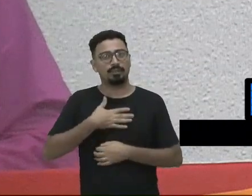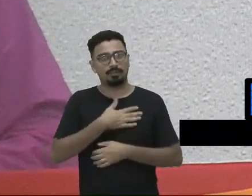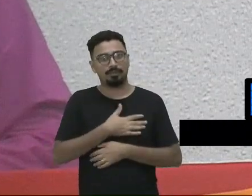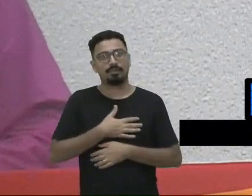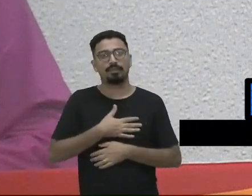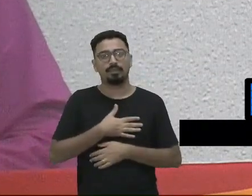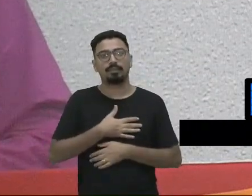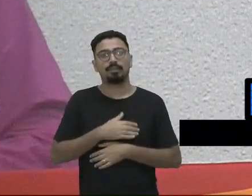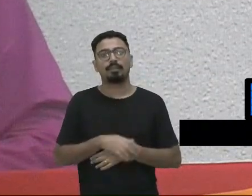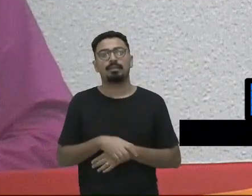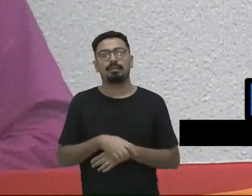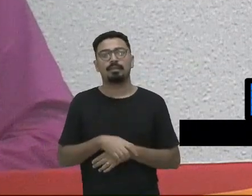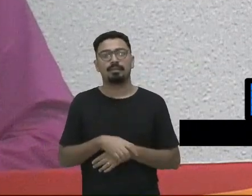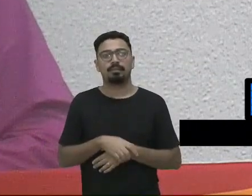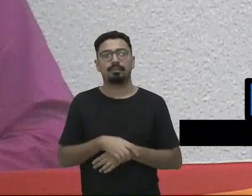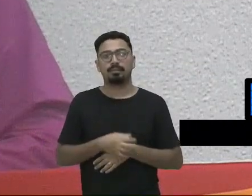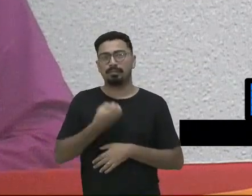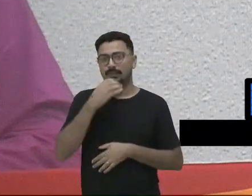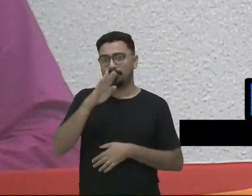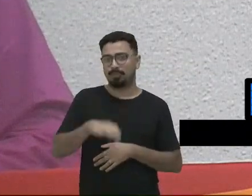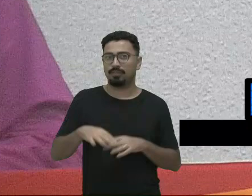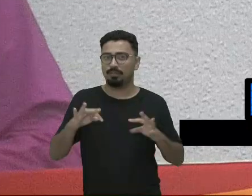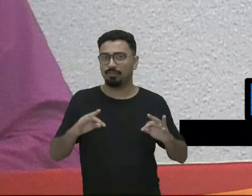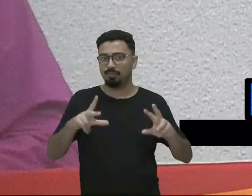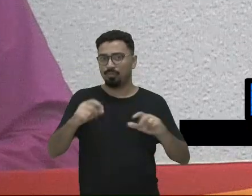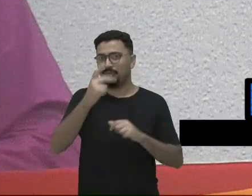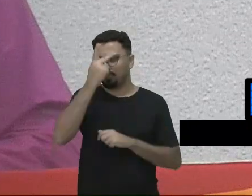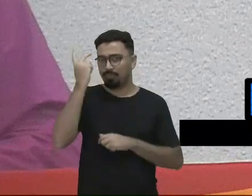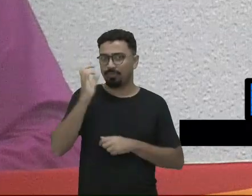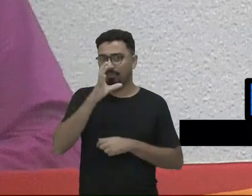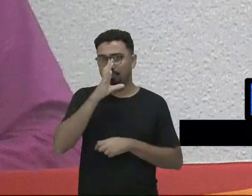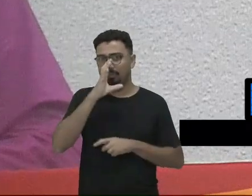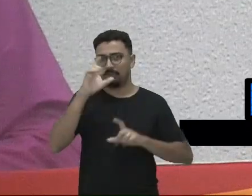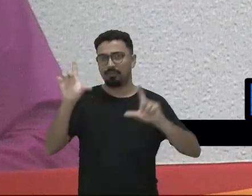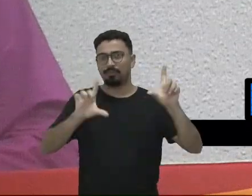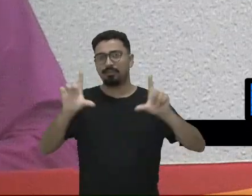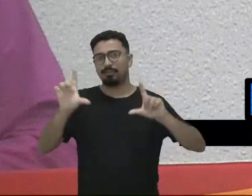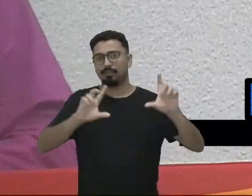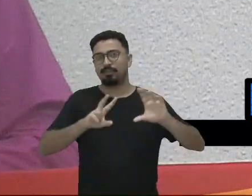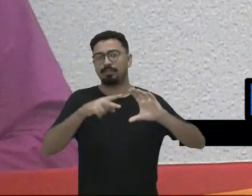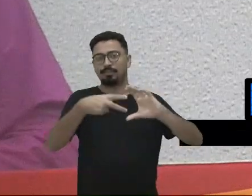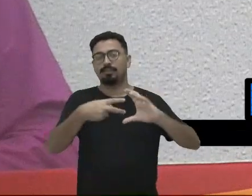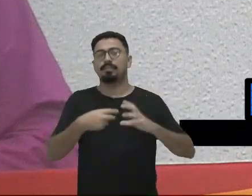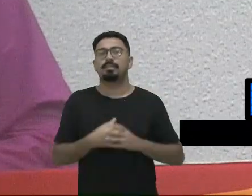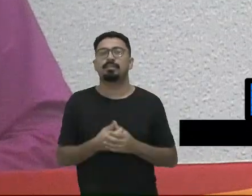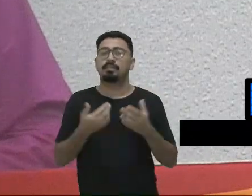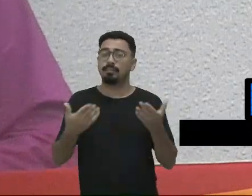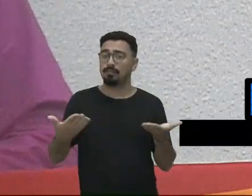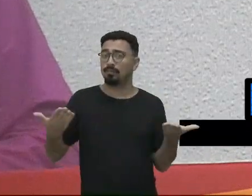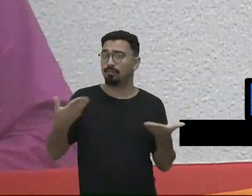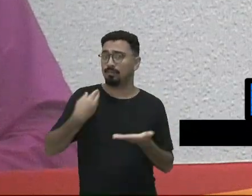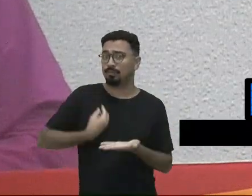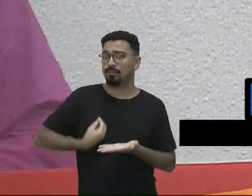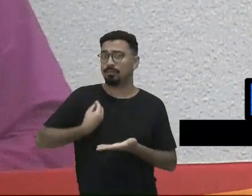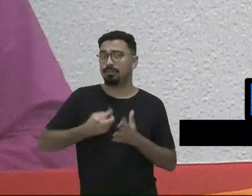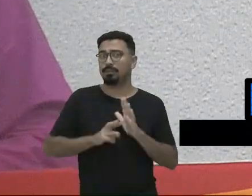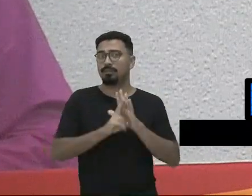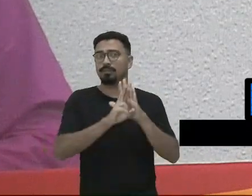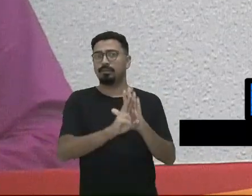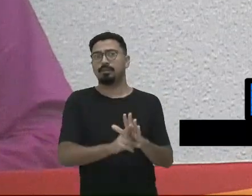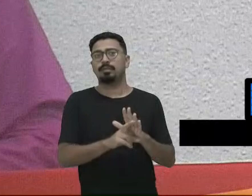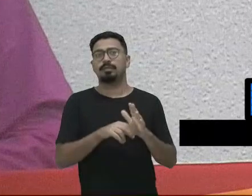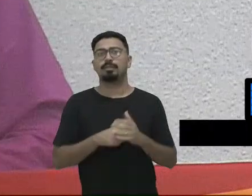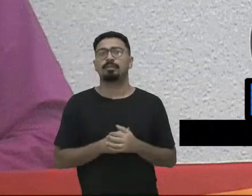de dar boa tarde a todas as pessoas que estão assistindo pela TV Câmara. E eu estou aqui hoje representando